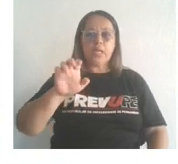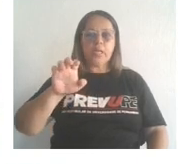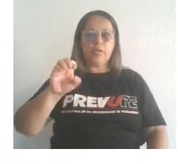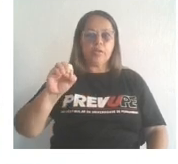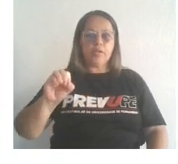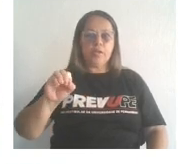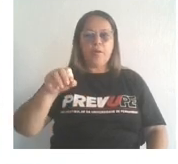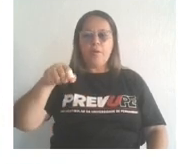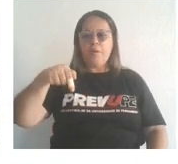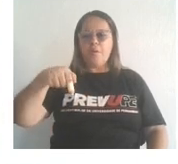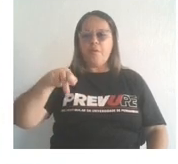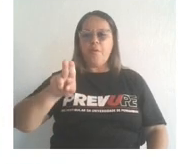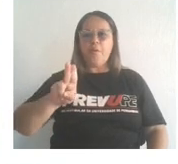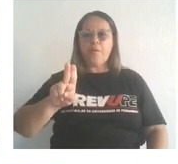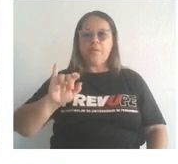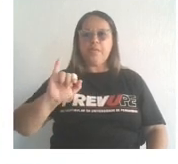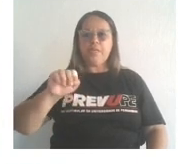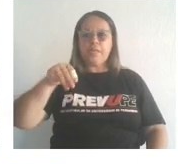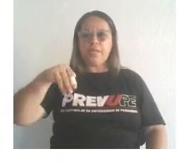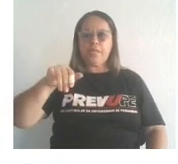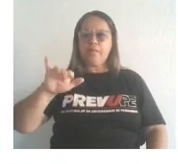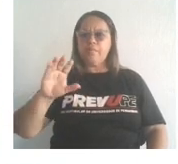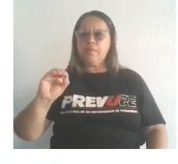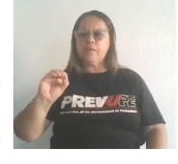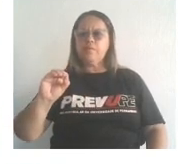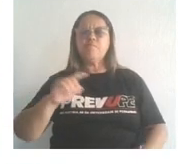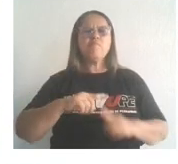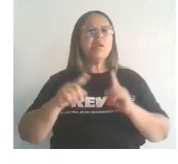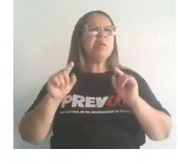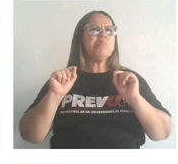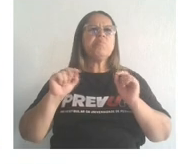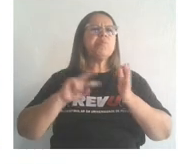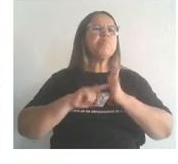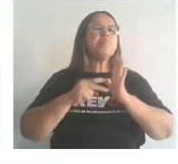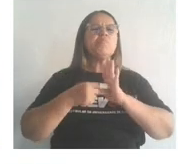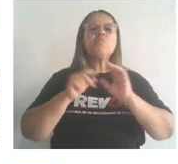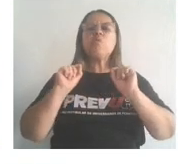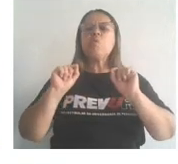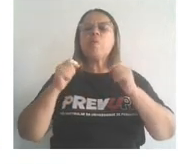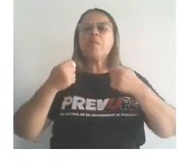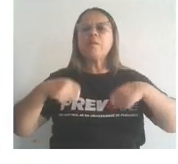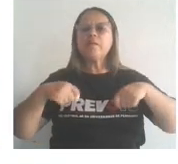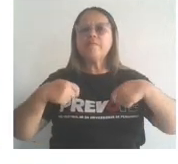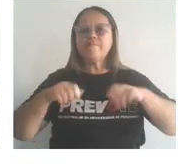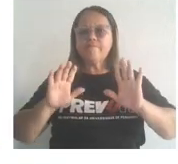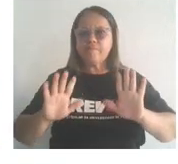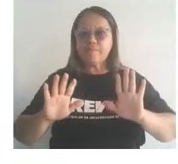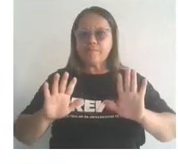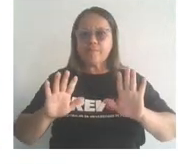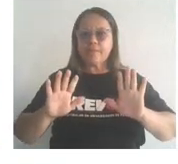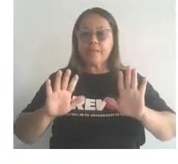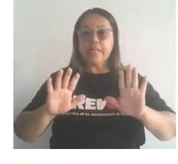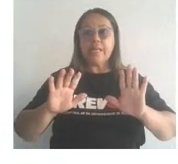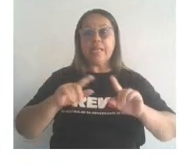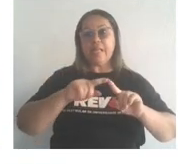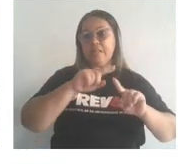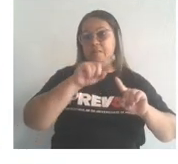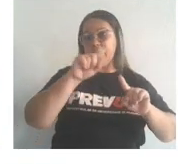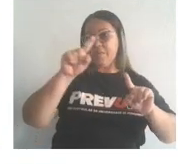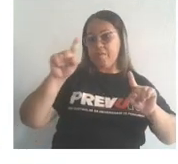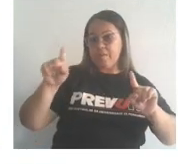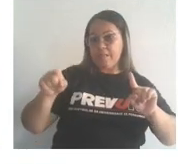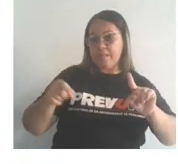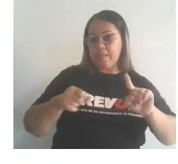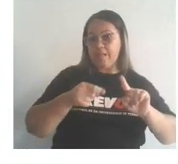biogeoquímico. Então o que é que você tem que entender com essa palavra, pessoal? Você tem que entender que ele é um ciclo químico, porque eu tenho